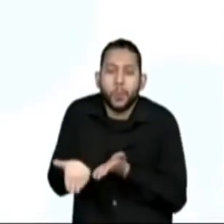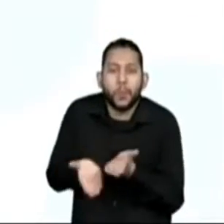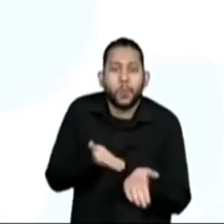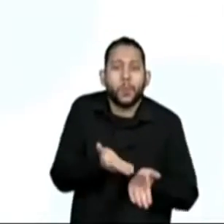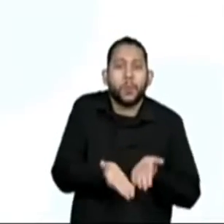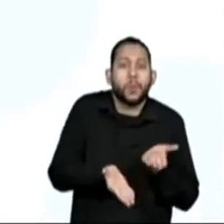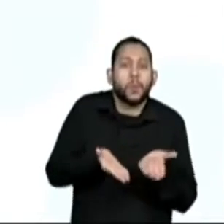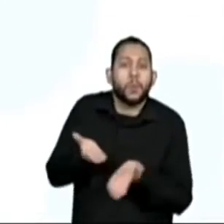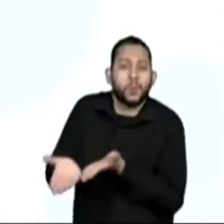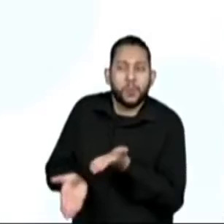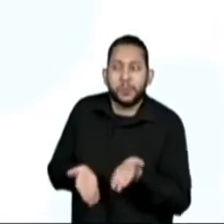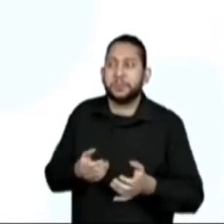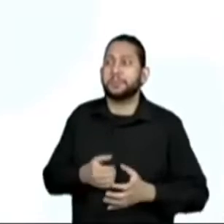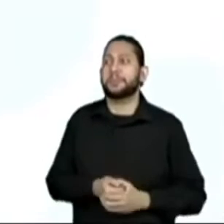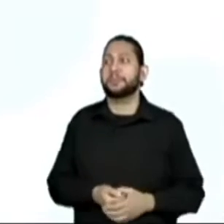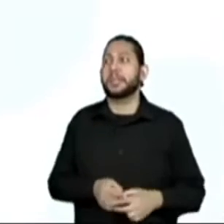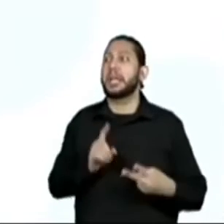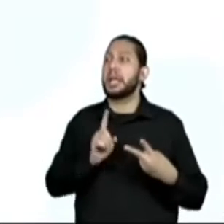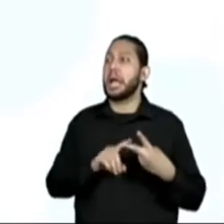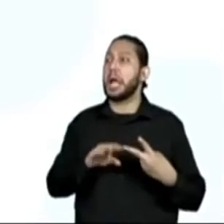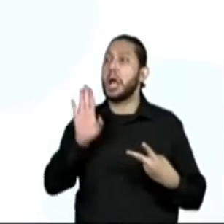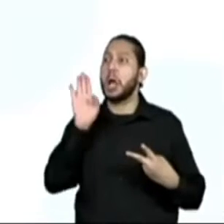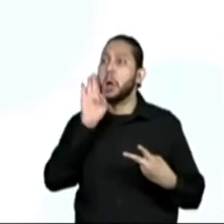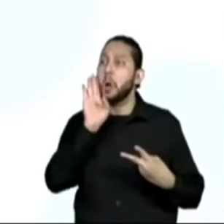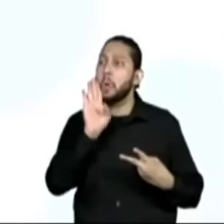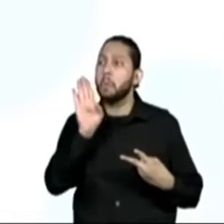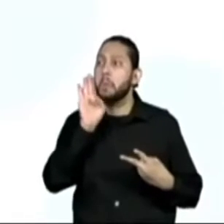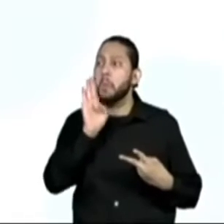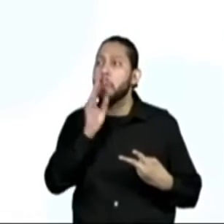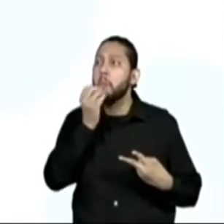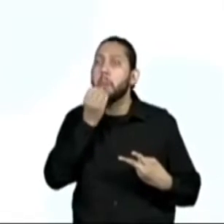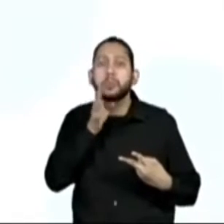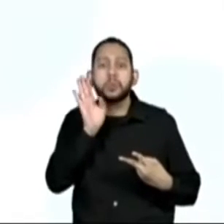Amorosa. A professora Eliette mandou bondosa.